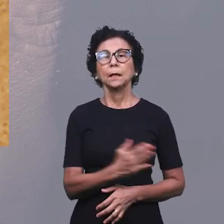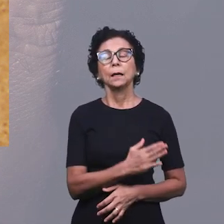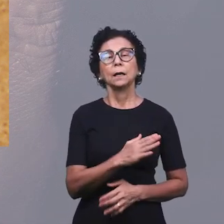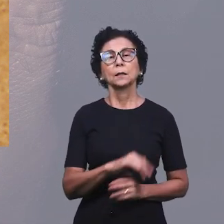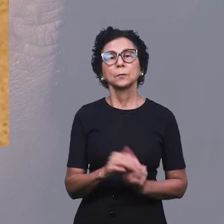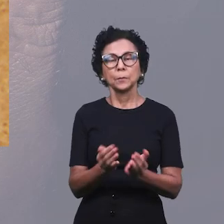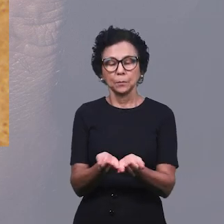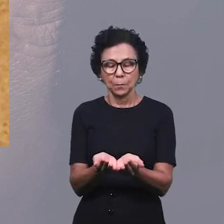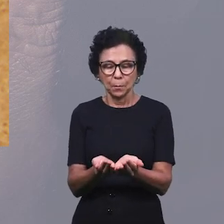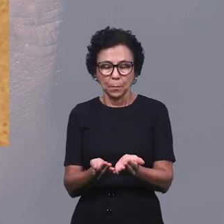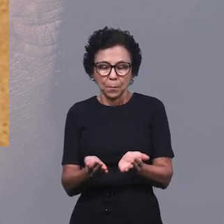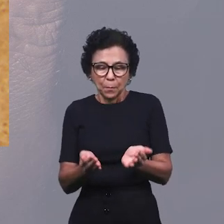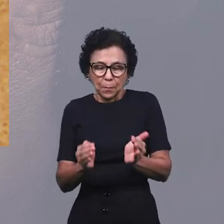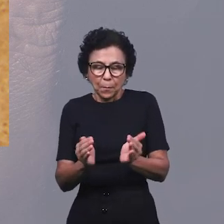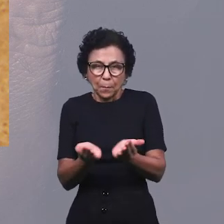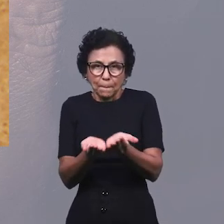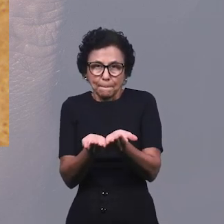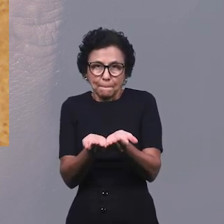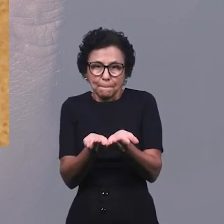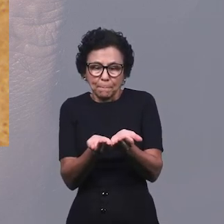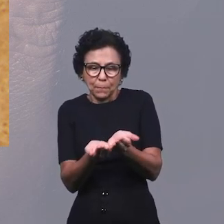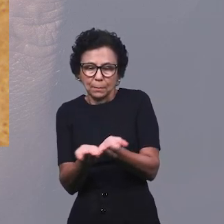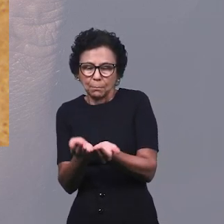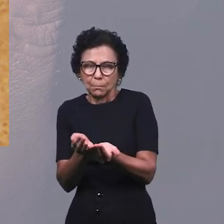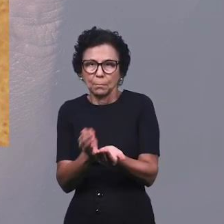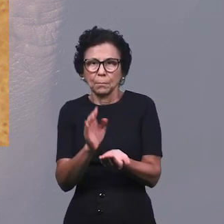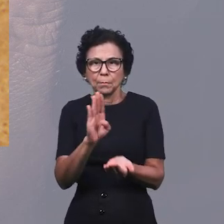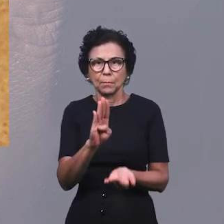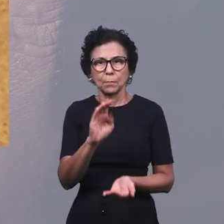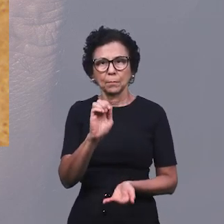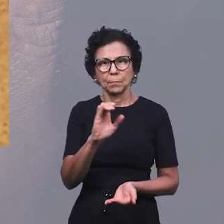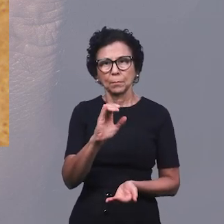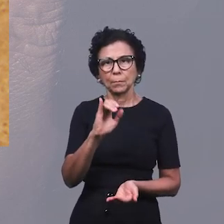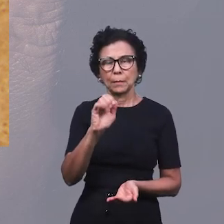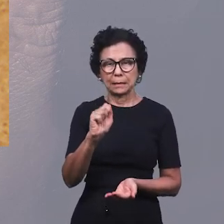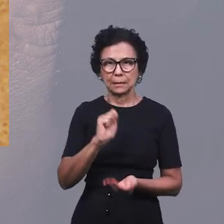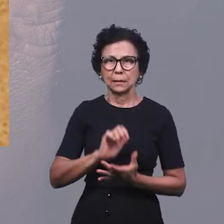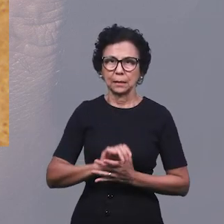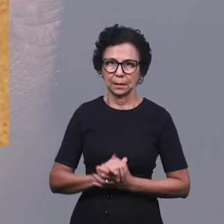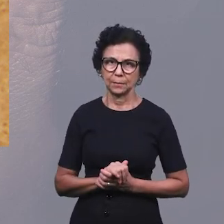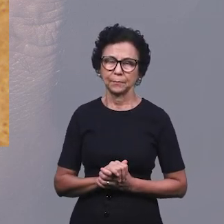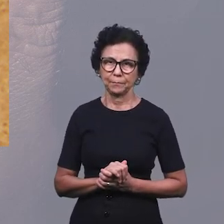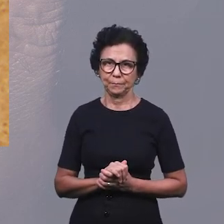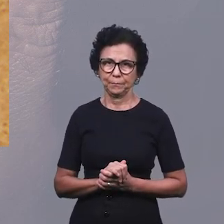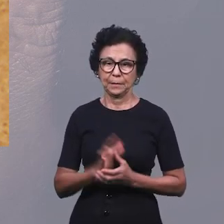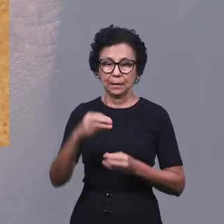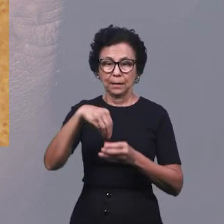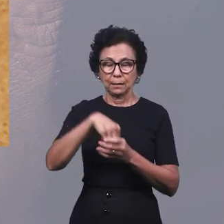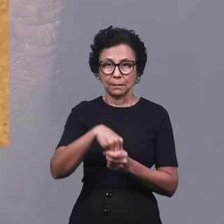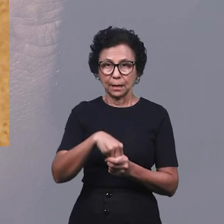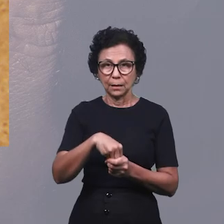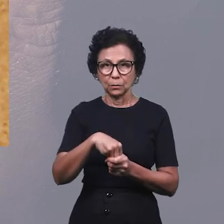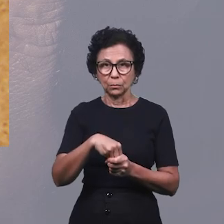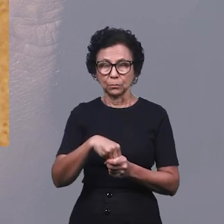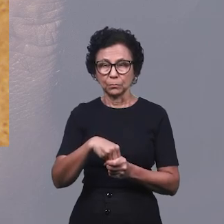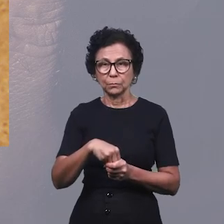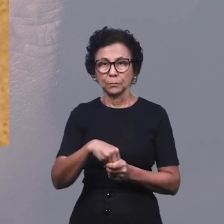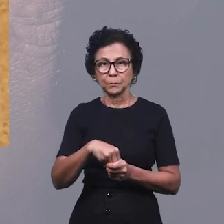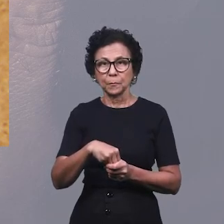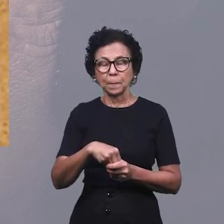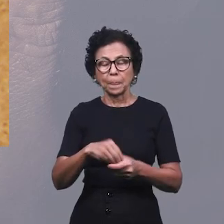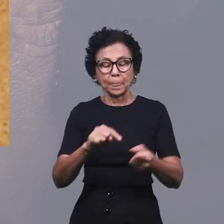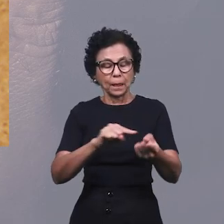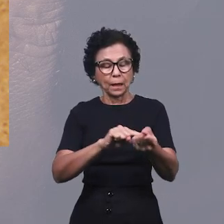perder, pois o sangue é vida. O sangue tem que estar no corpo. Sim. E diante